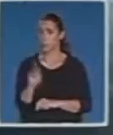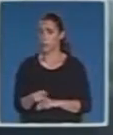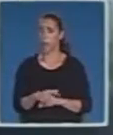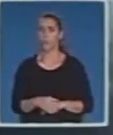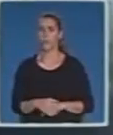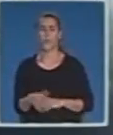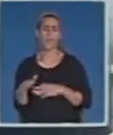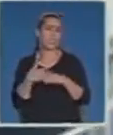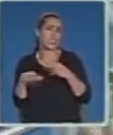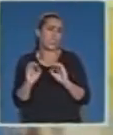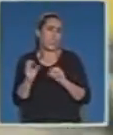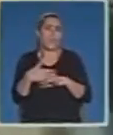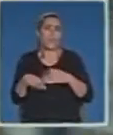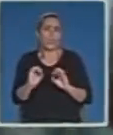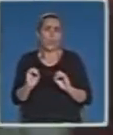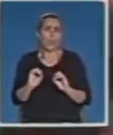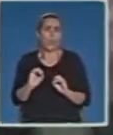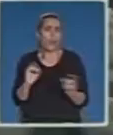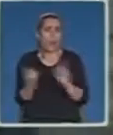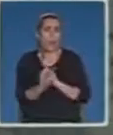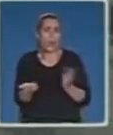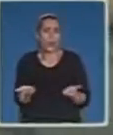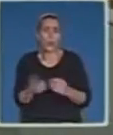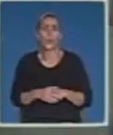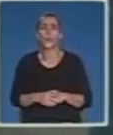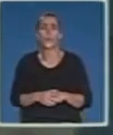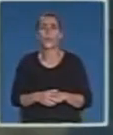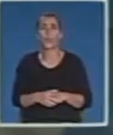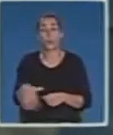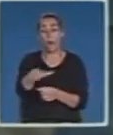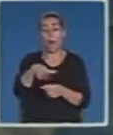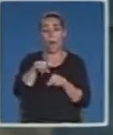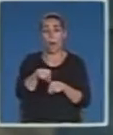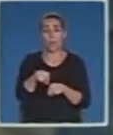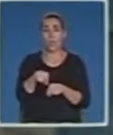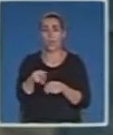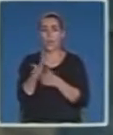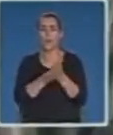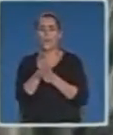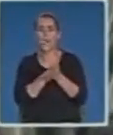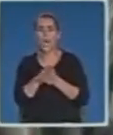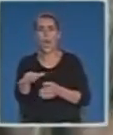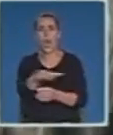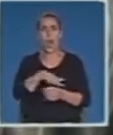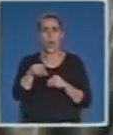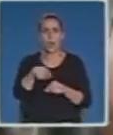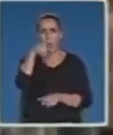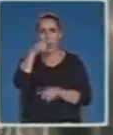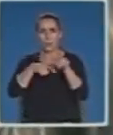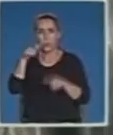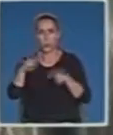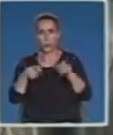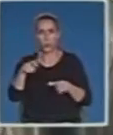Não fez nada, antes pelo contrário. Relativamente ao setor, tem utilizado o setor para manter pessoas